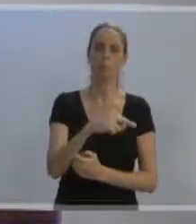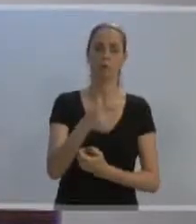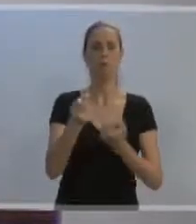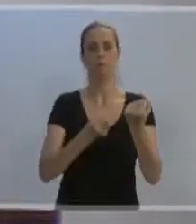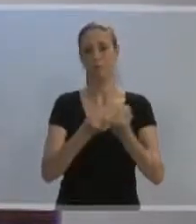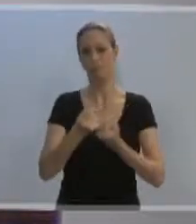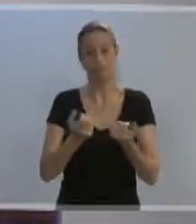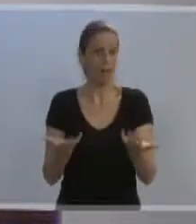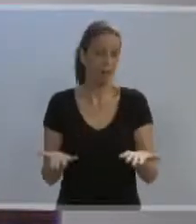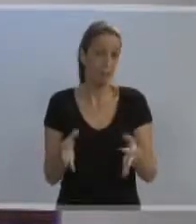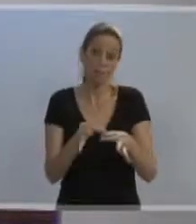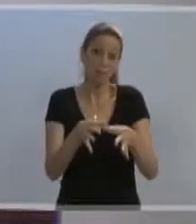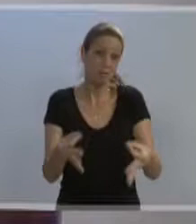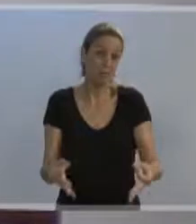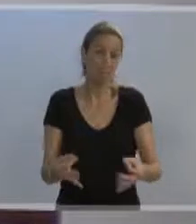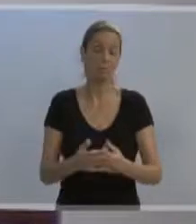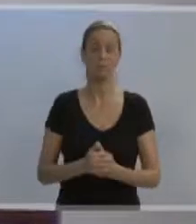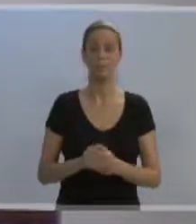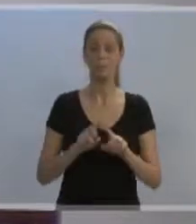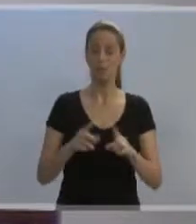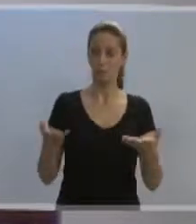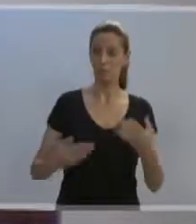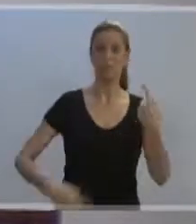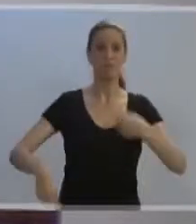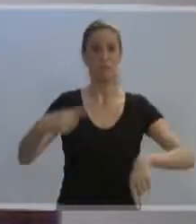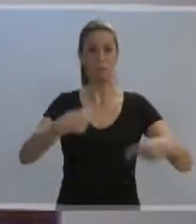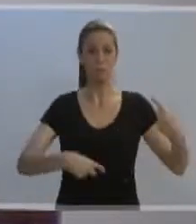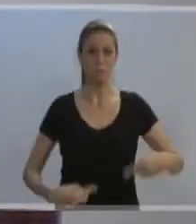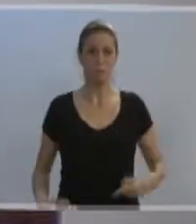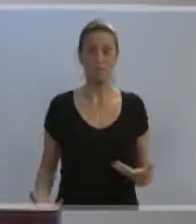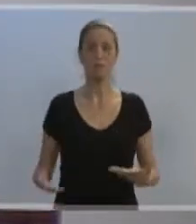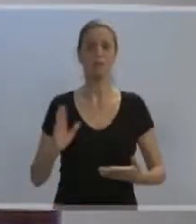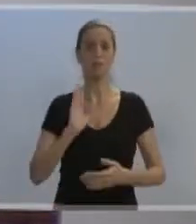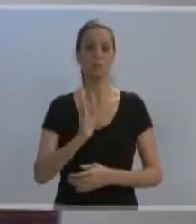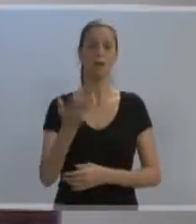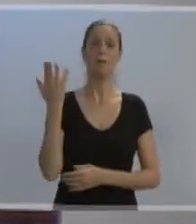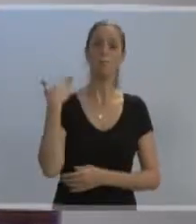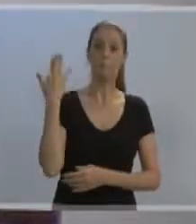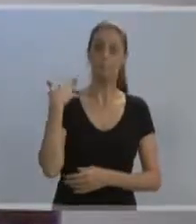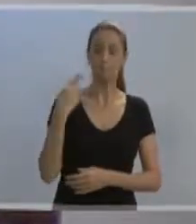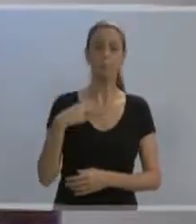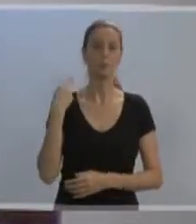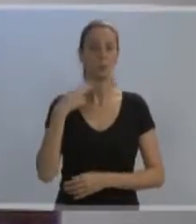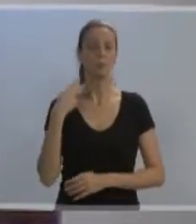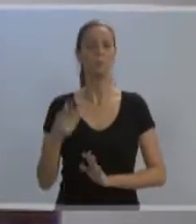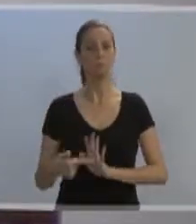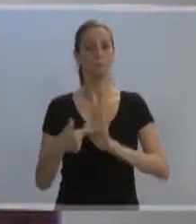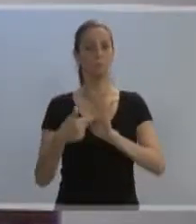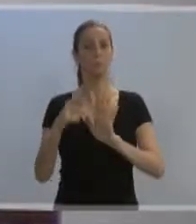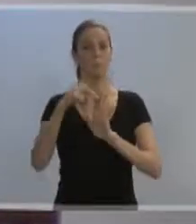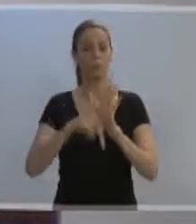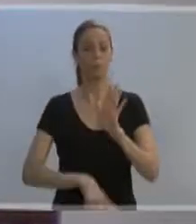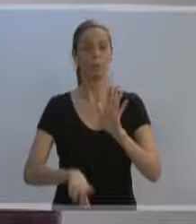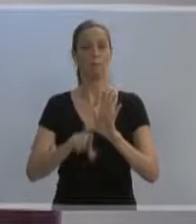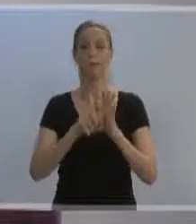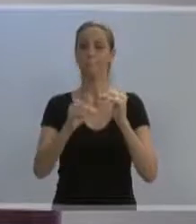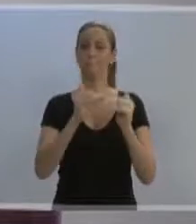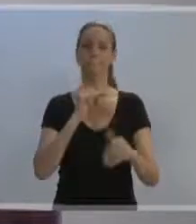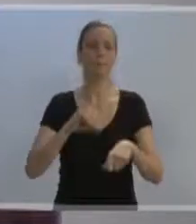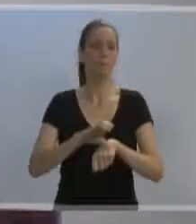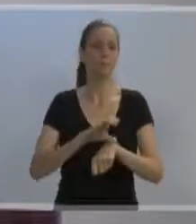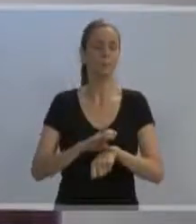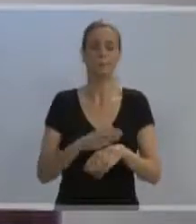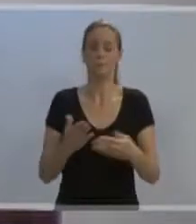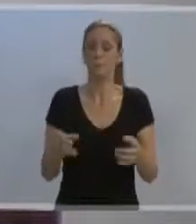simples aí acaba gerando uma discussão de vereador aqui que apresentou o projeto de lei nesse sentido que é totalmente inconstitucional mas